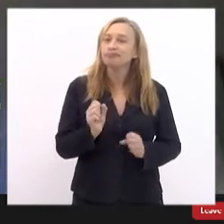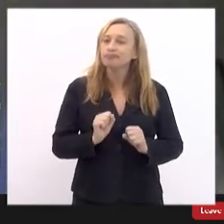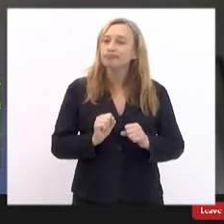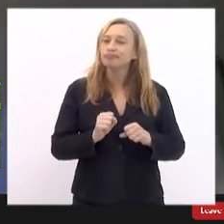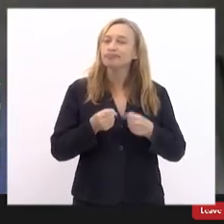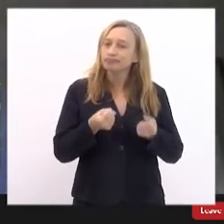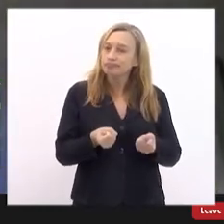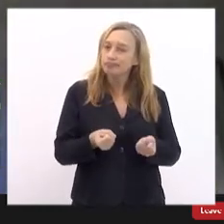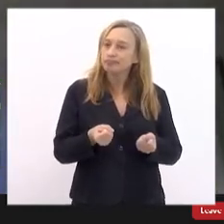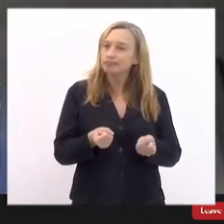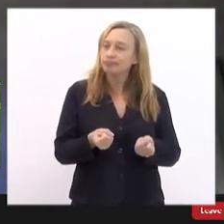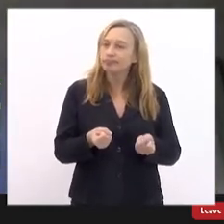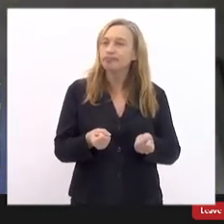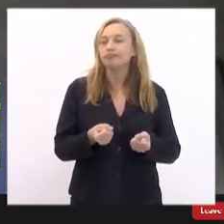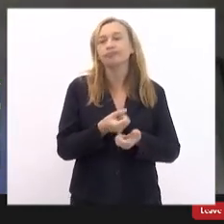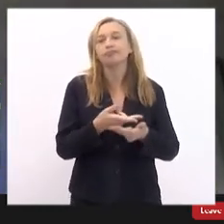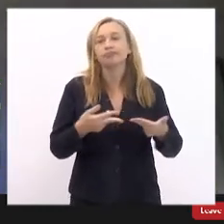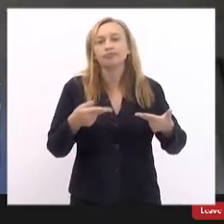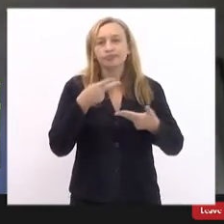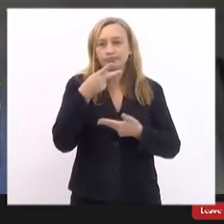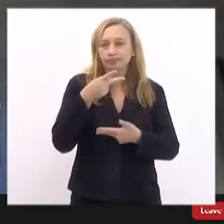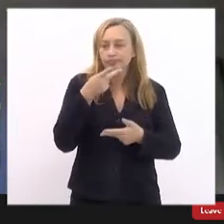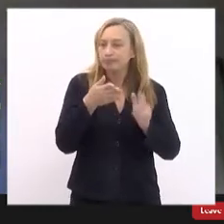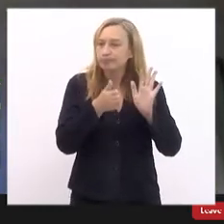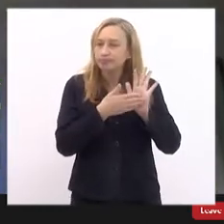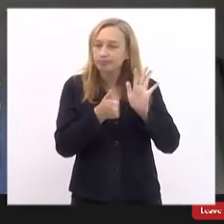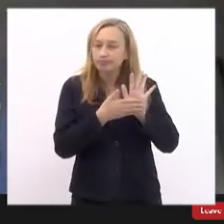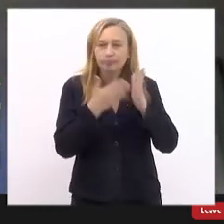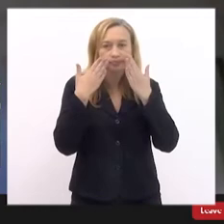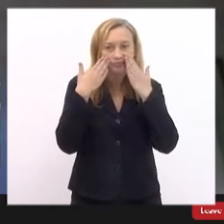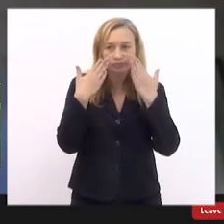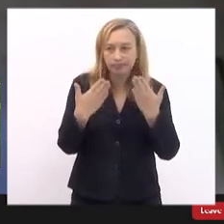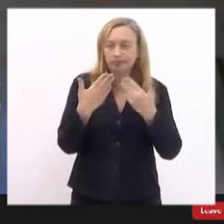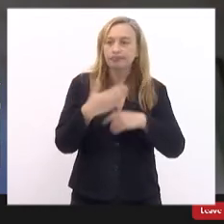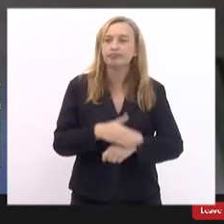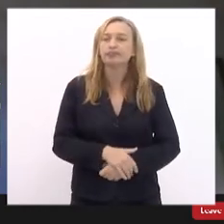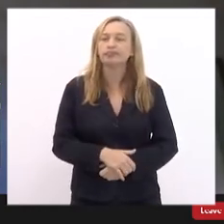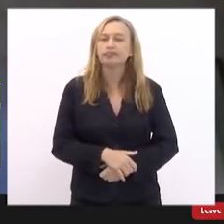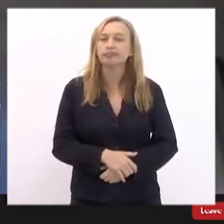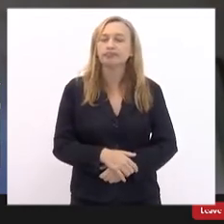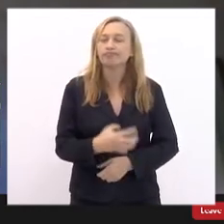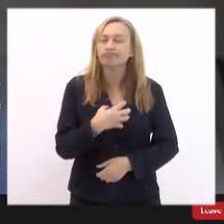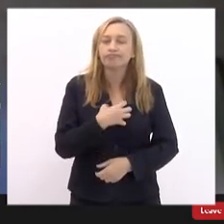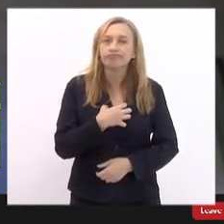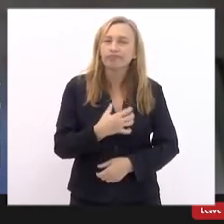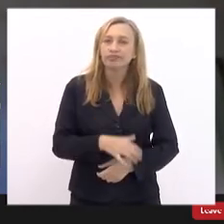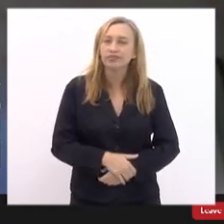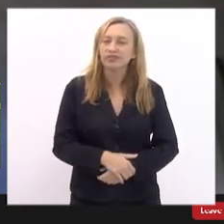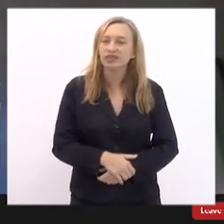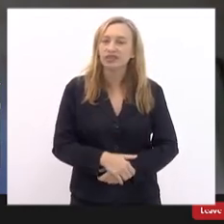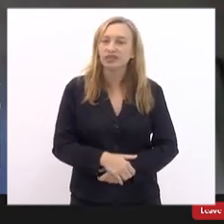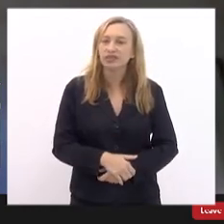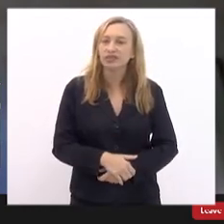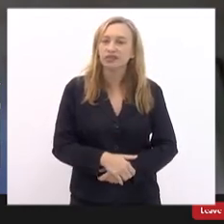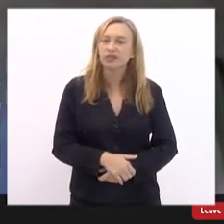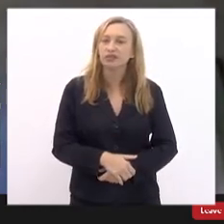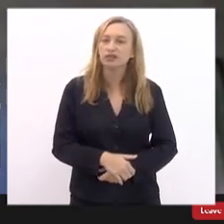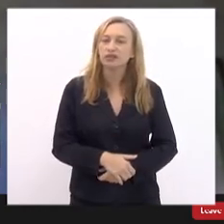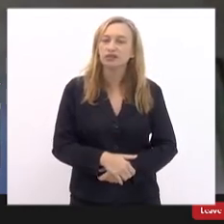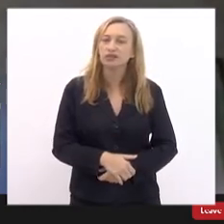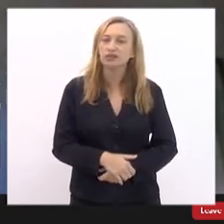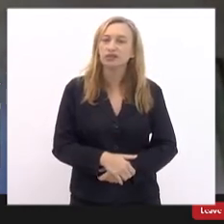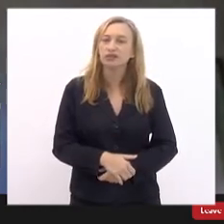em função das diversas falas e propostas que foram apresentadas, né, no sentido de que,